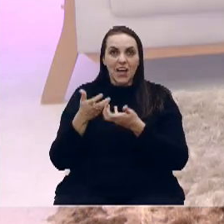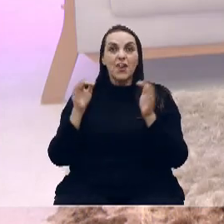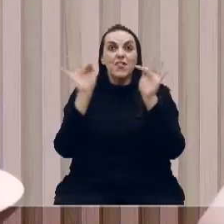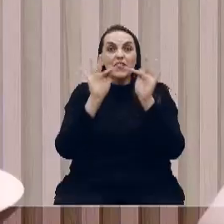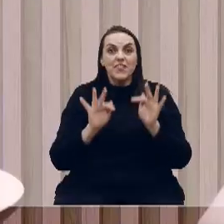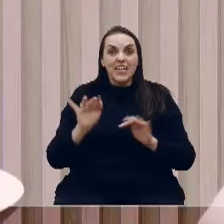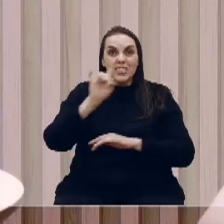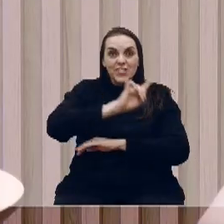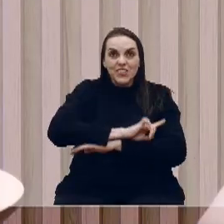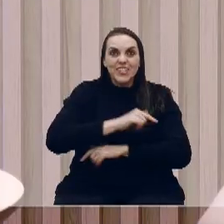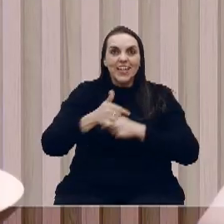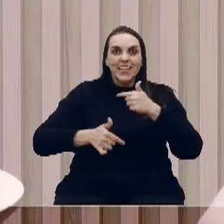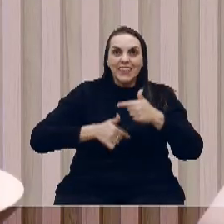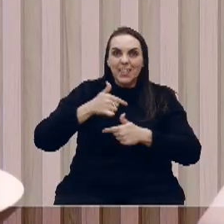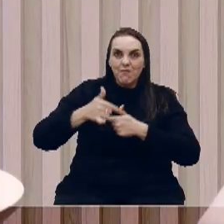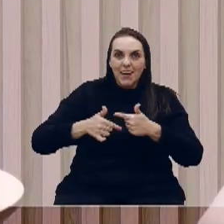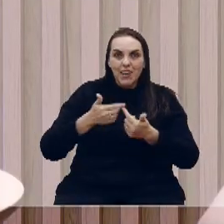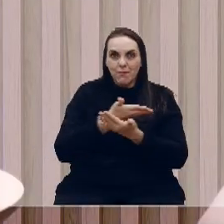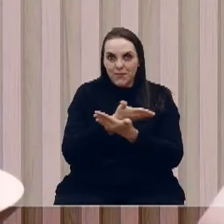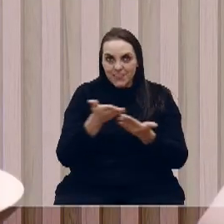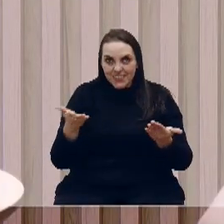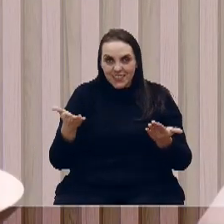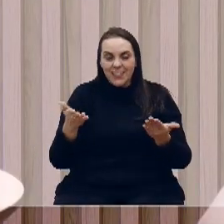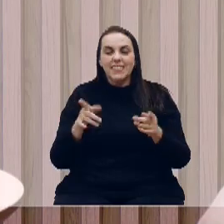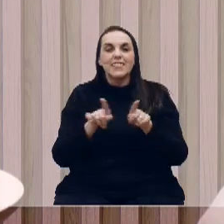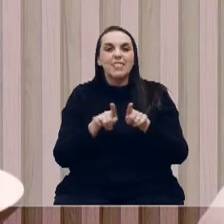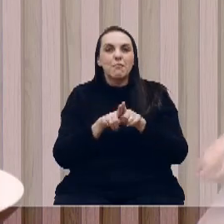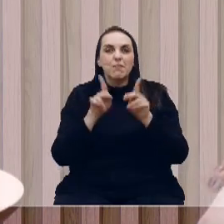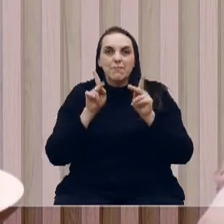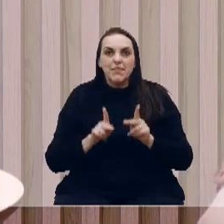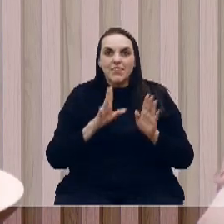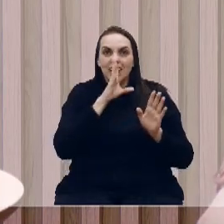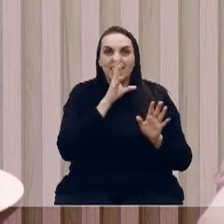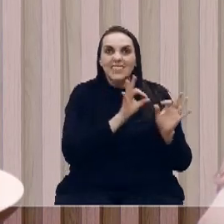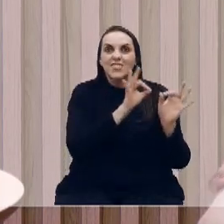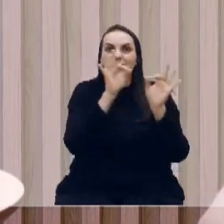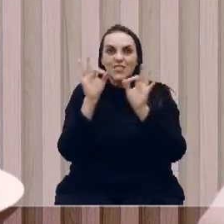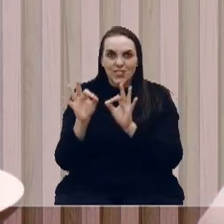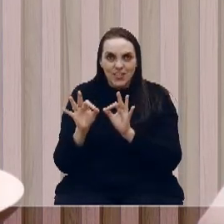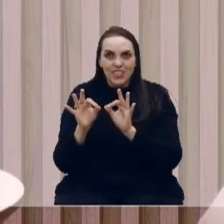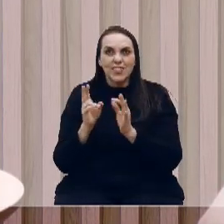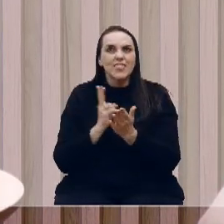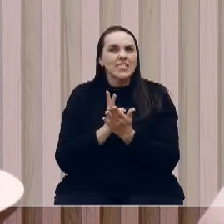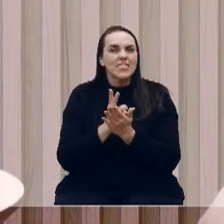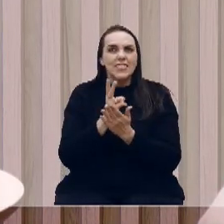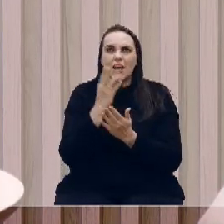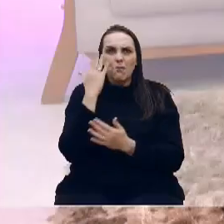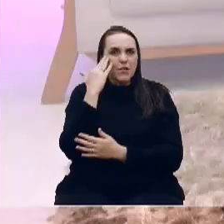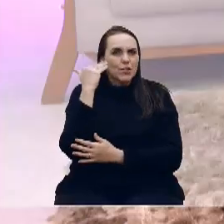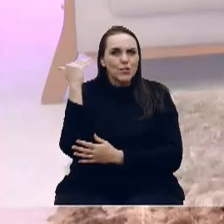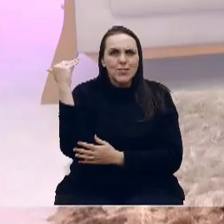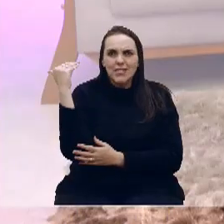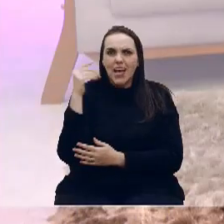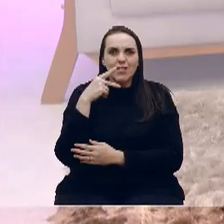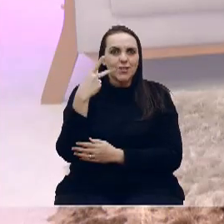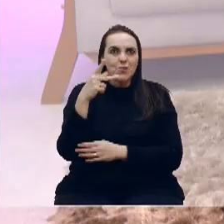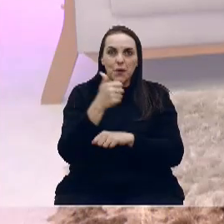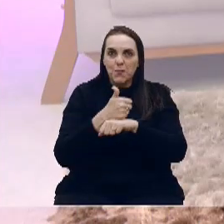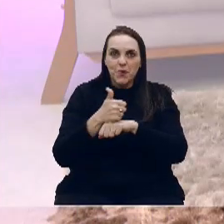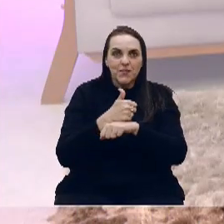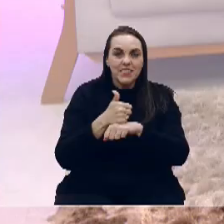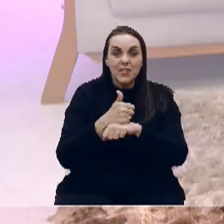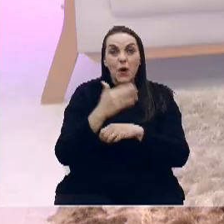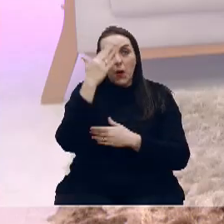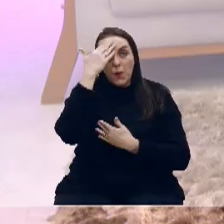vocês. Obrigada. Feliz Dia do Trabalhador para você que está nos assistindo. Que vocês possam sempre ter satisfação e sucesso na sua profissão. Obrigada pela sua